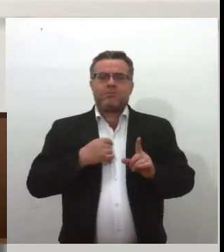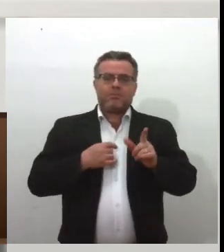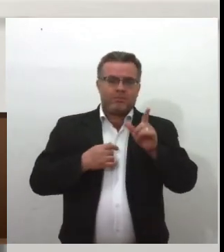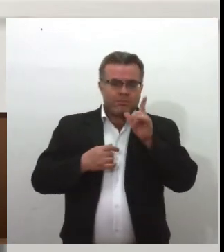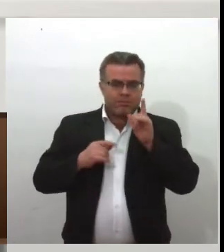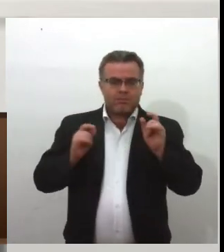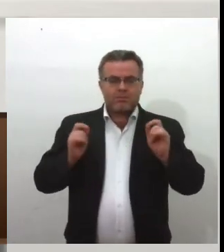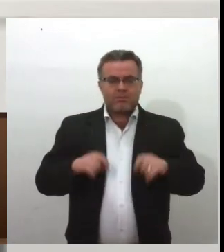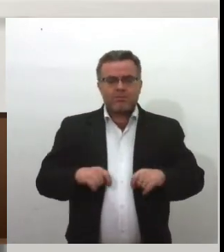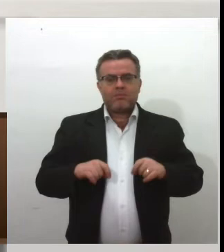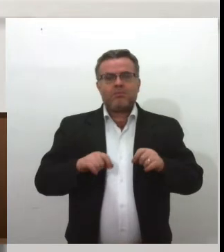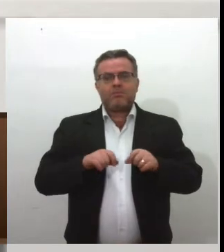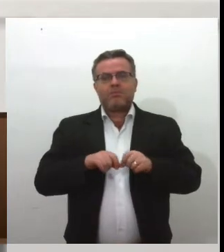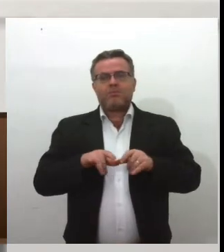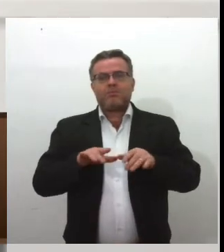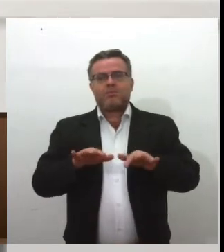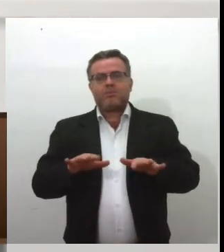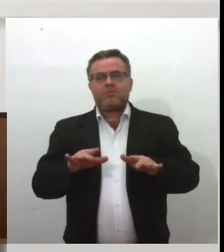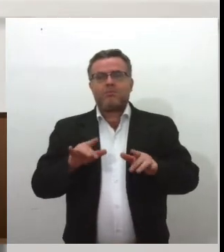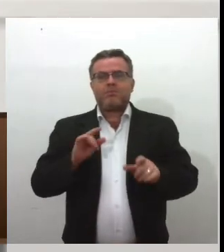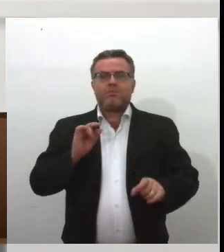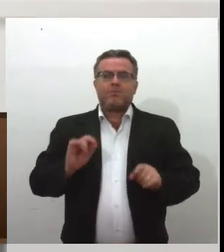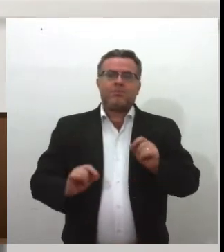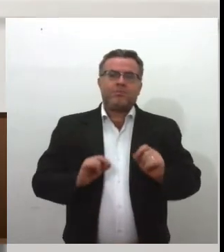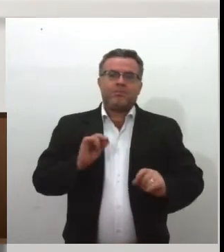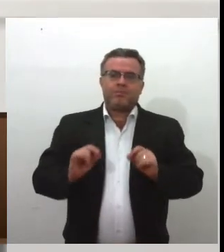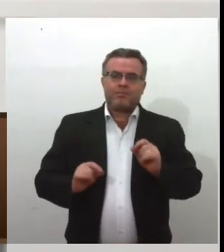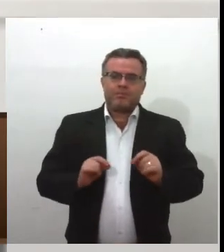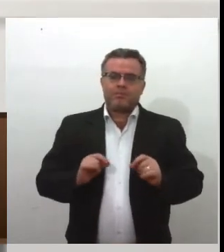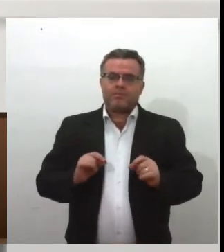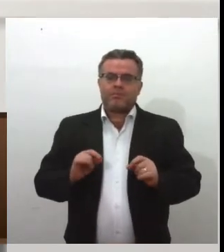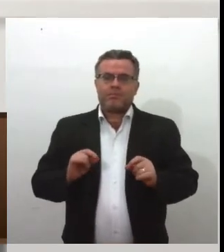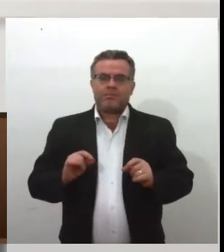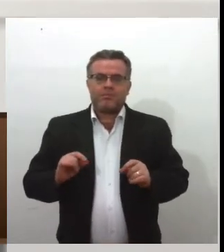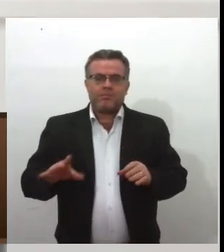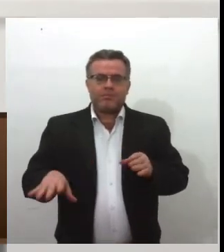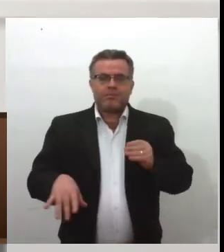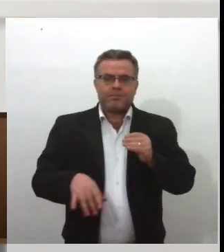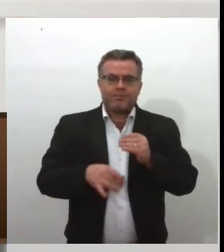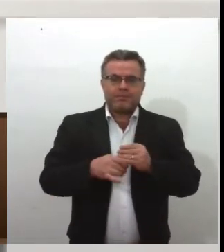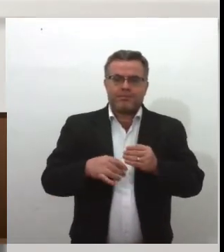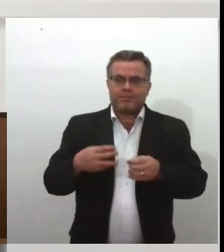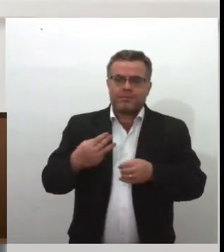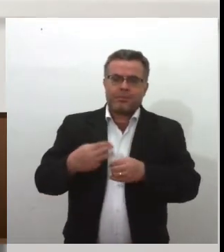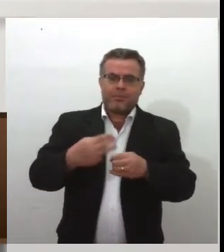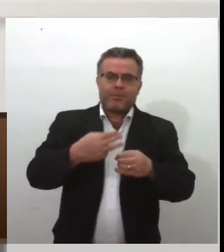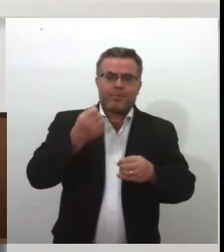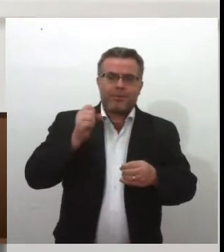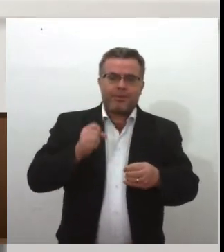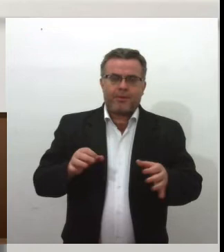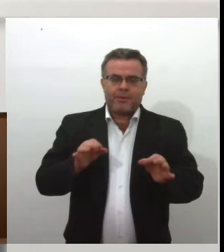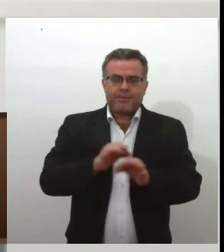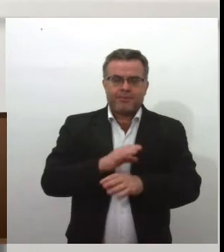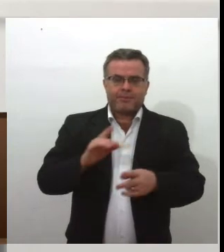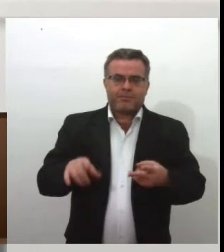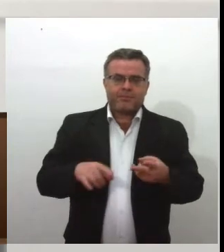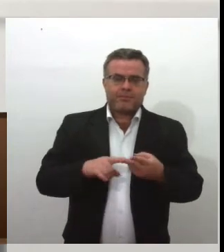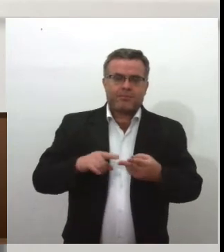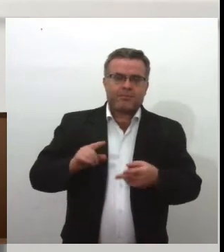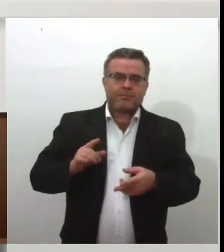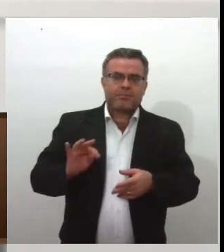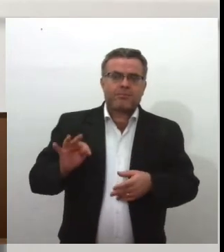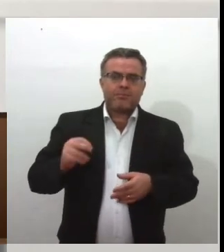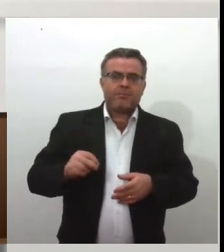lançaram, junto com essa portaria, um anexo com os municípios. sergipanos, municípios de todo o estado do